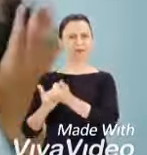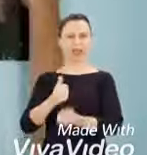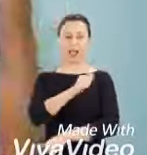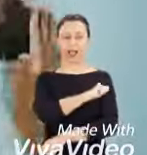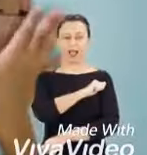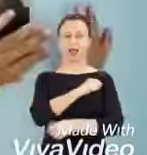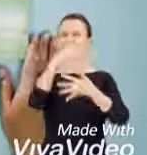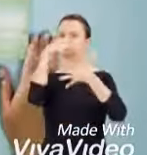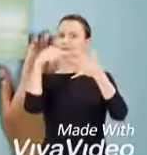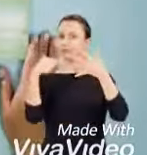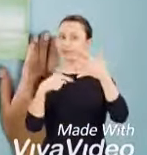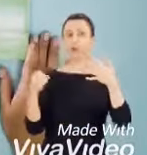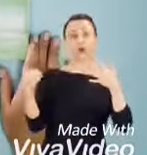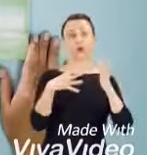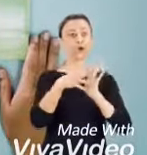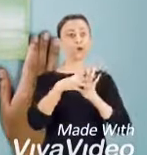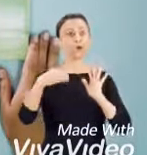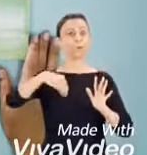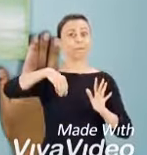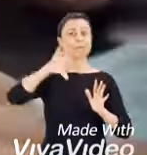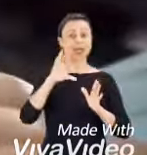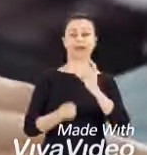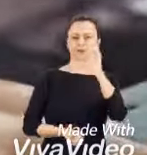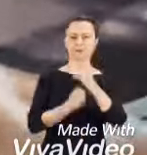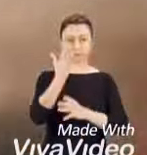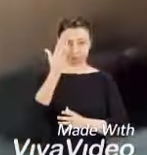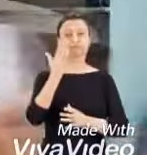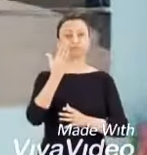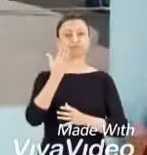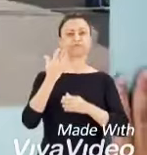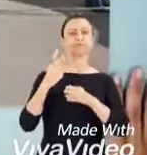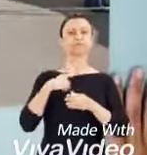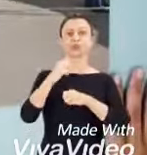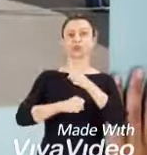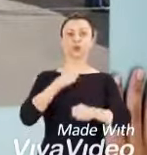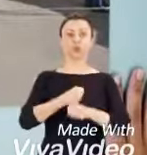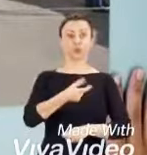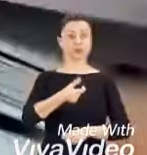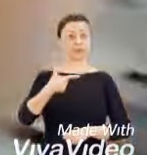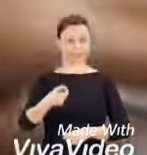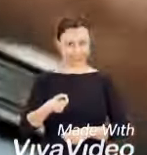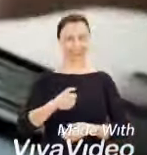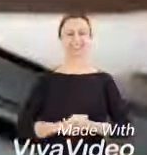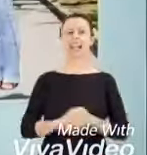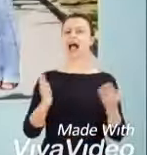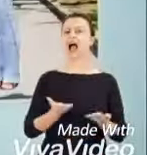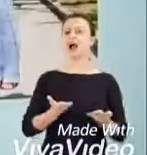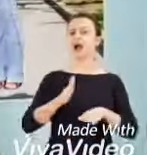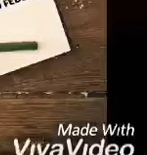maior apoio aos alunos são algumas das premissas do novo modelo que será implementado pelo Ministério da Educação a partir de